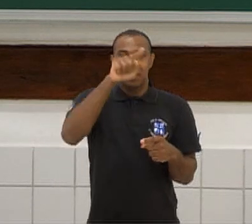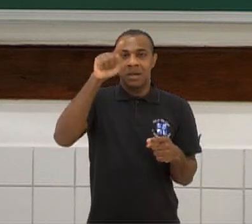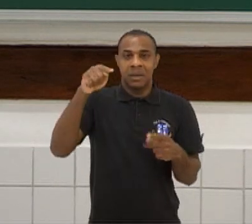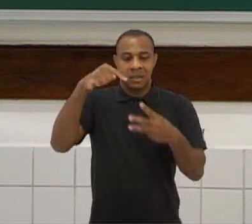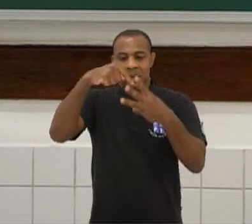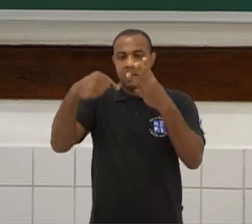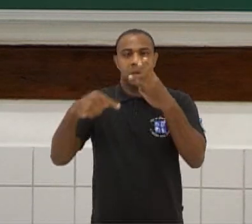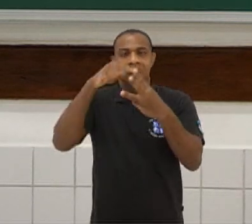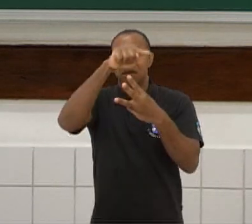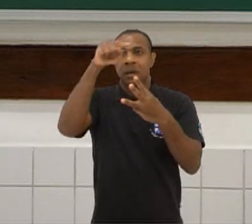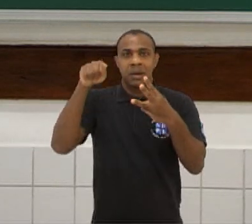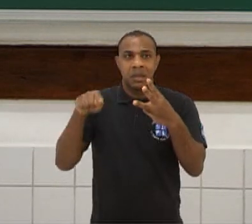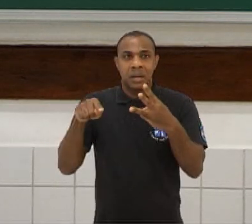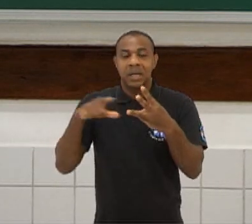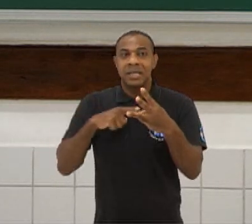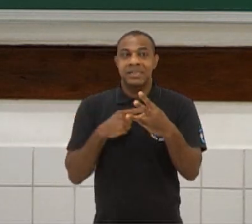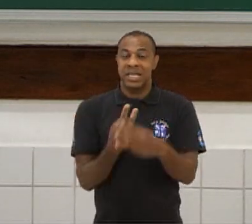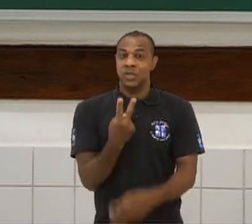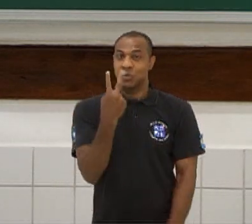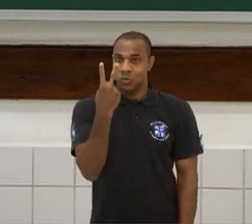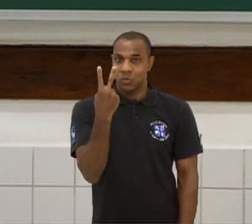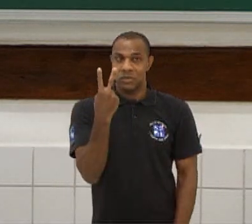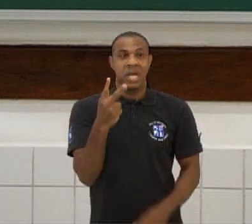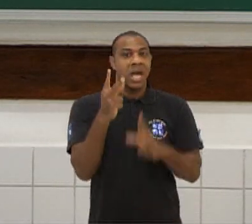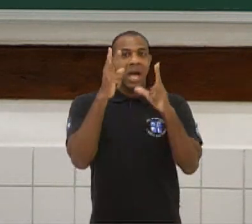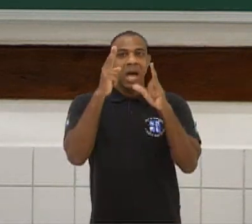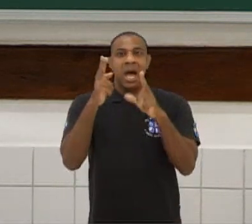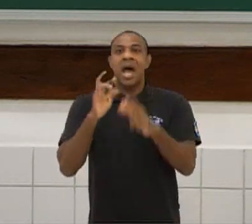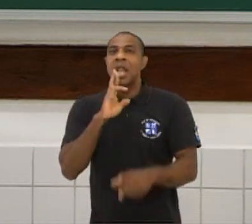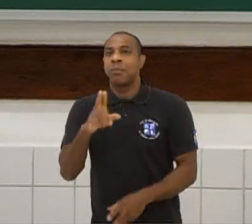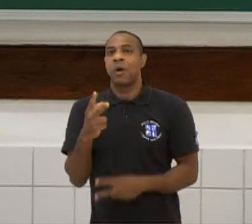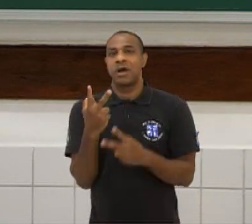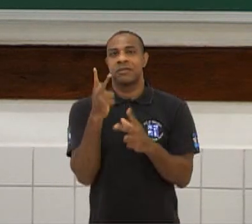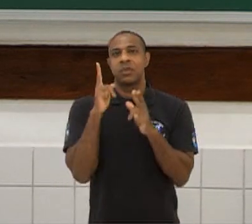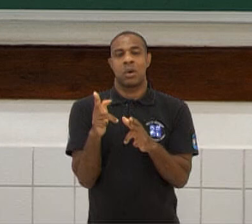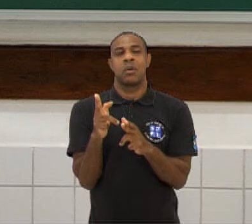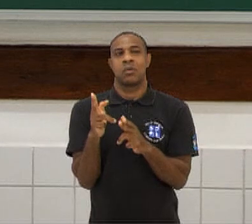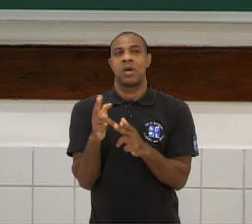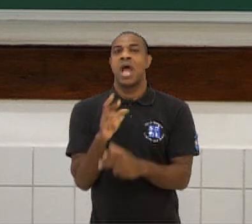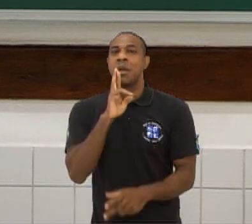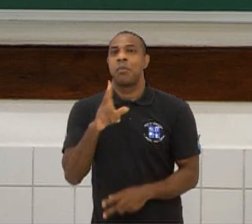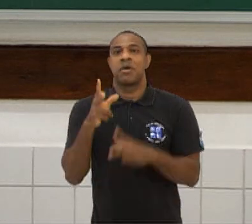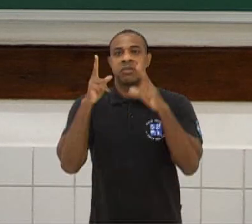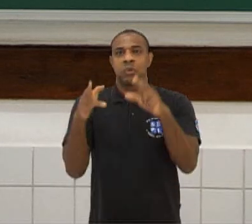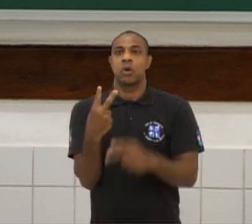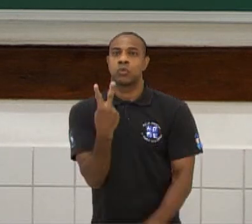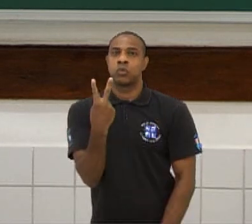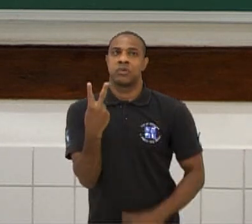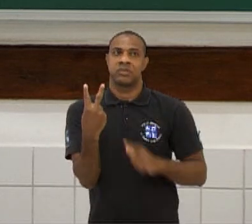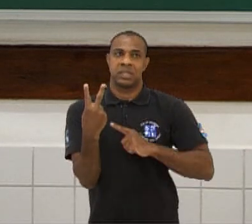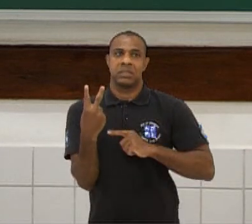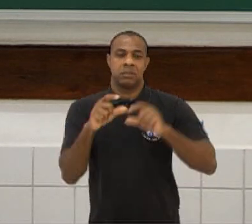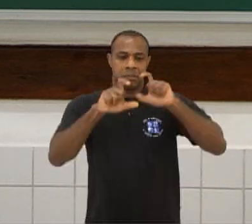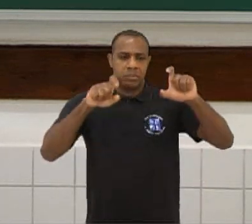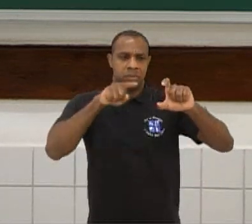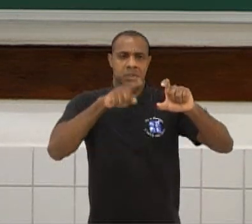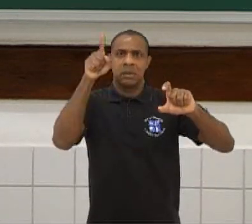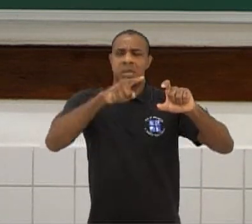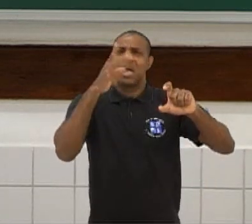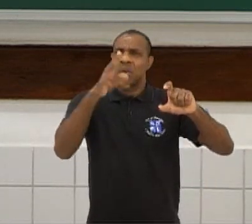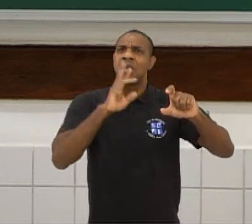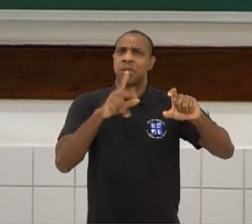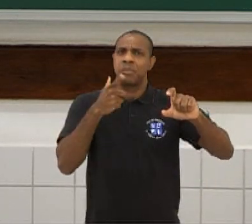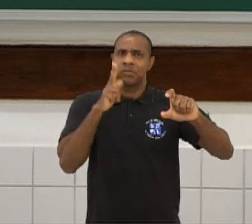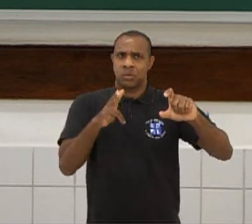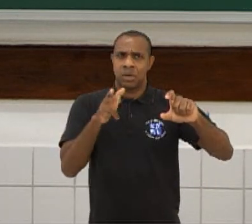3 equações tem 2 que têm a mesma resposta? Você tem que resolver as 3 para descobrir quais são elas. Tudo